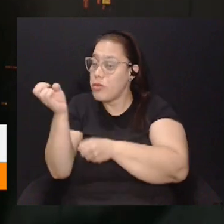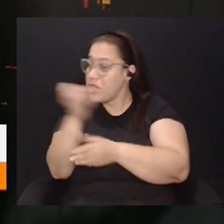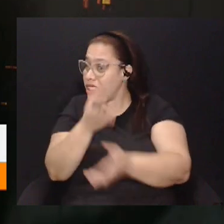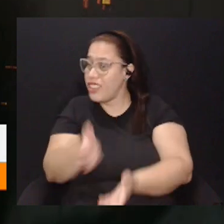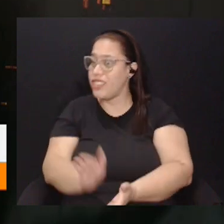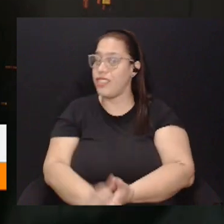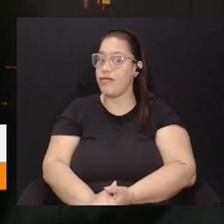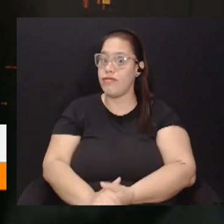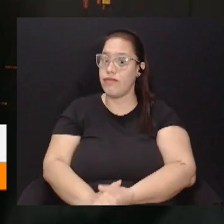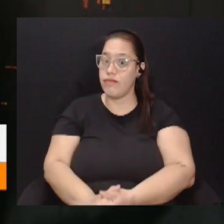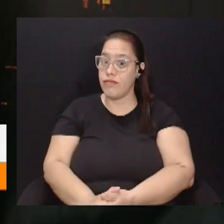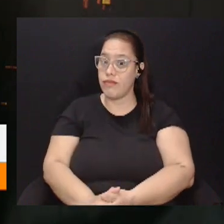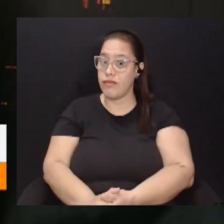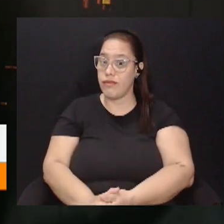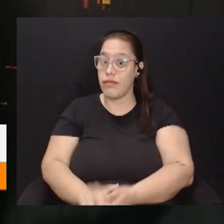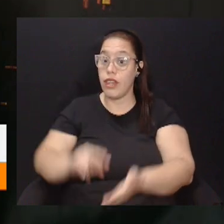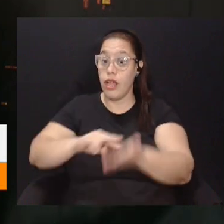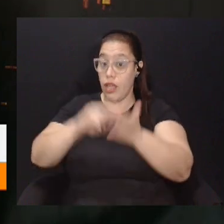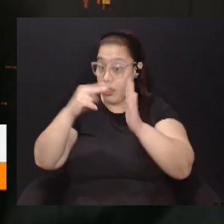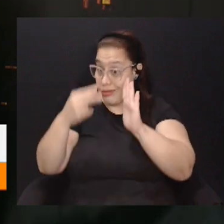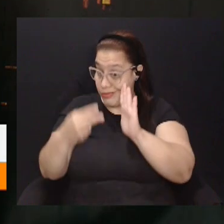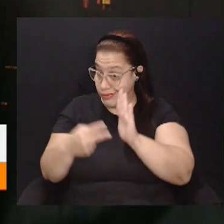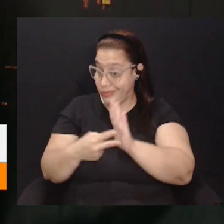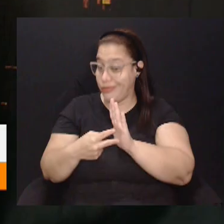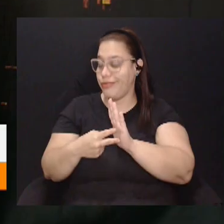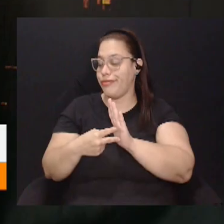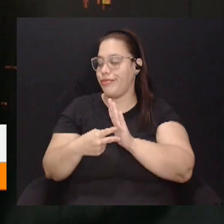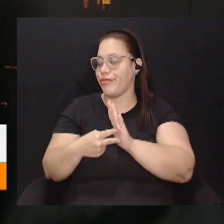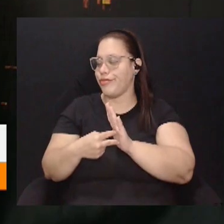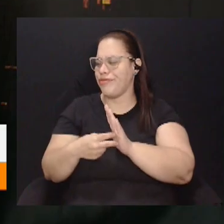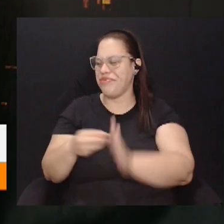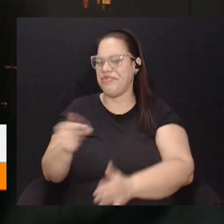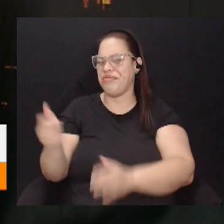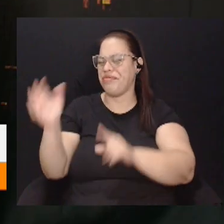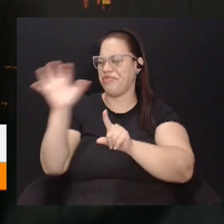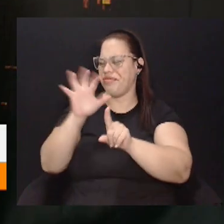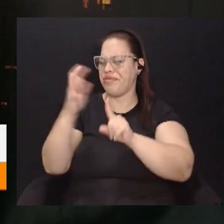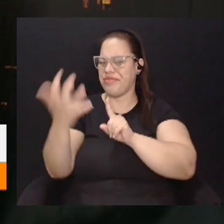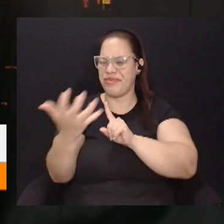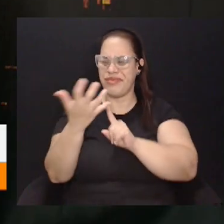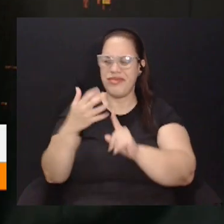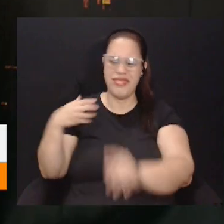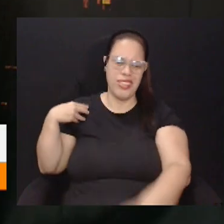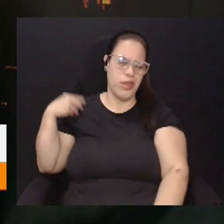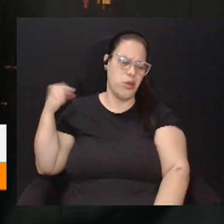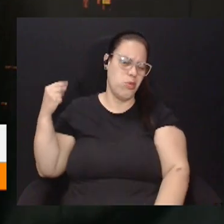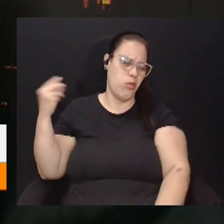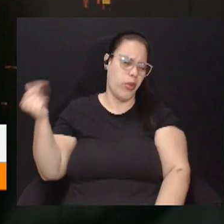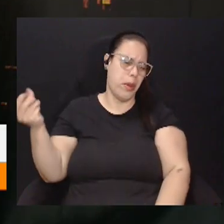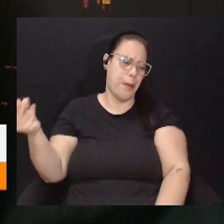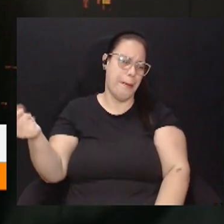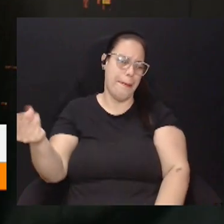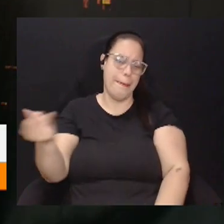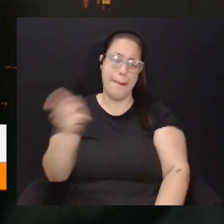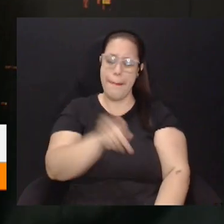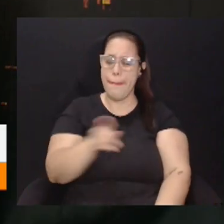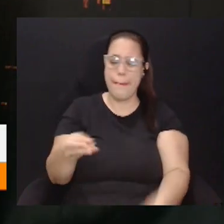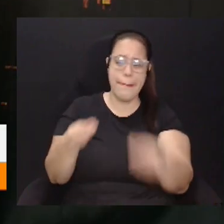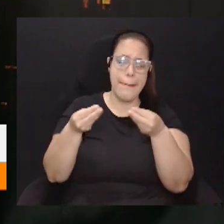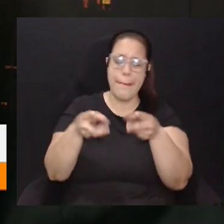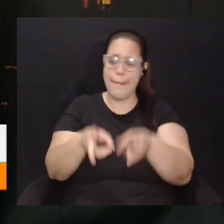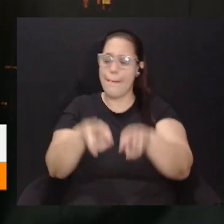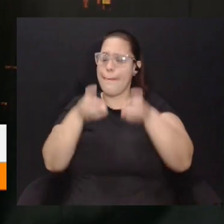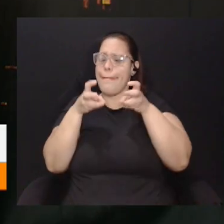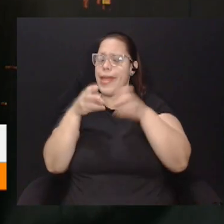sendo ressignificadas. Então, com tantas influências ao longo do tempo, professor, como é que o senhor percebe que o Brasil ele